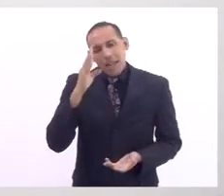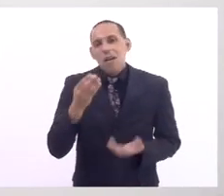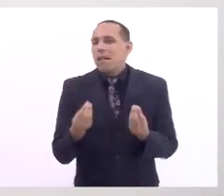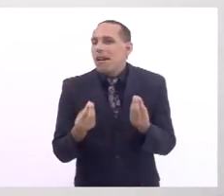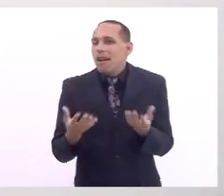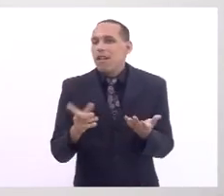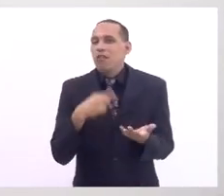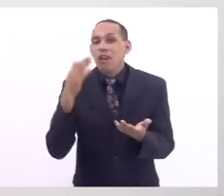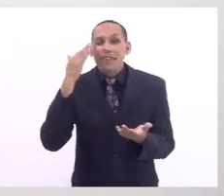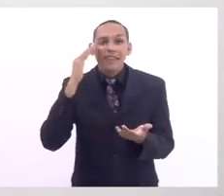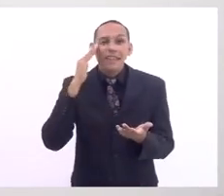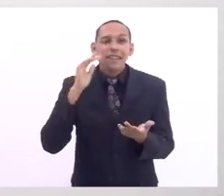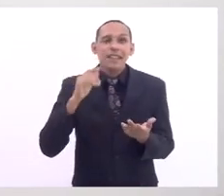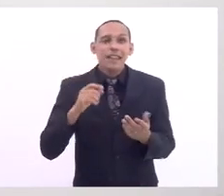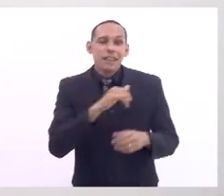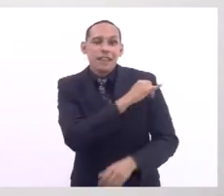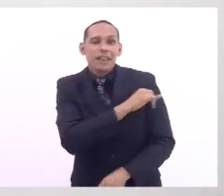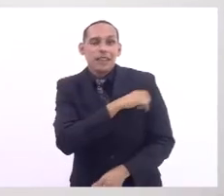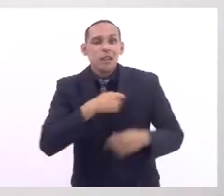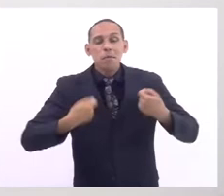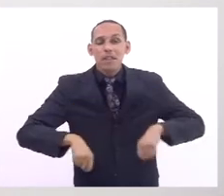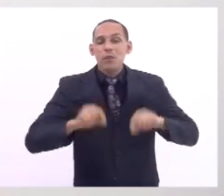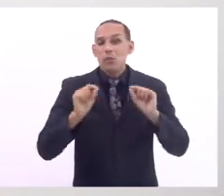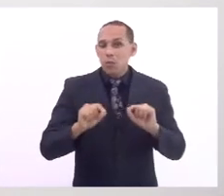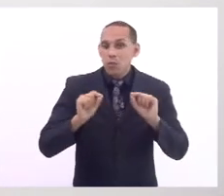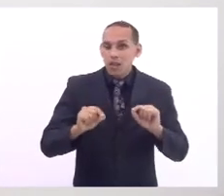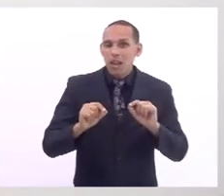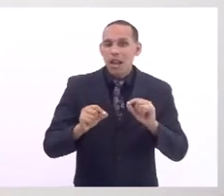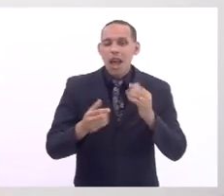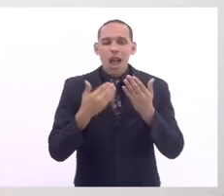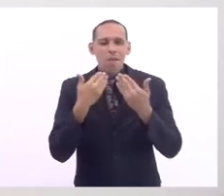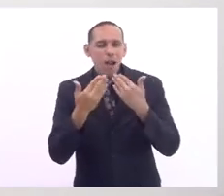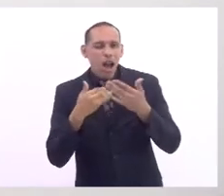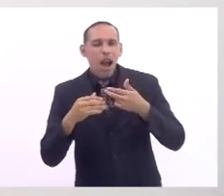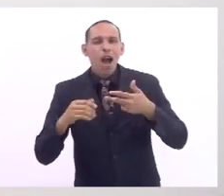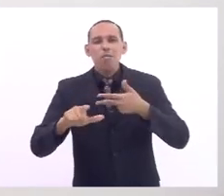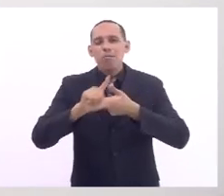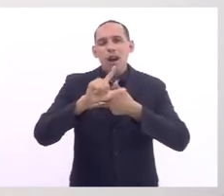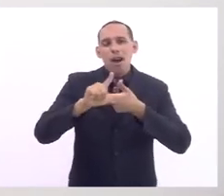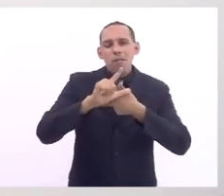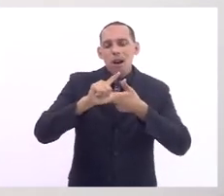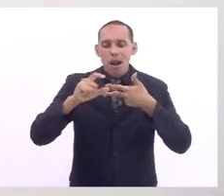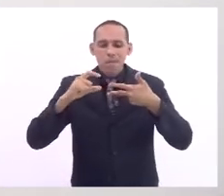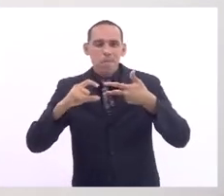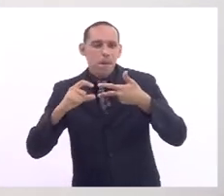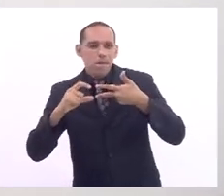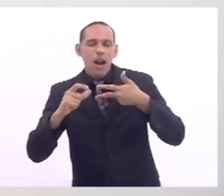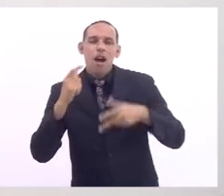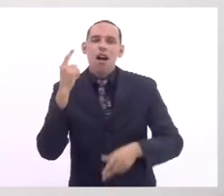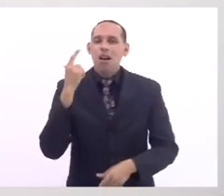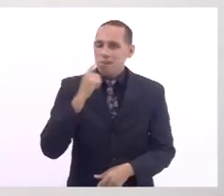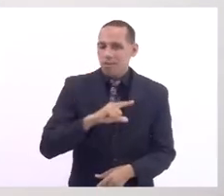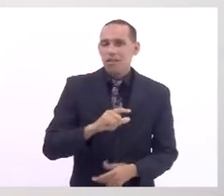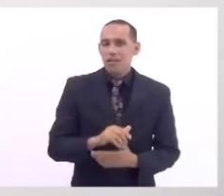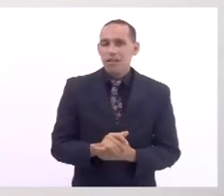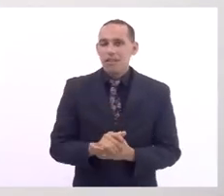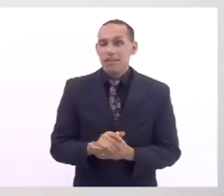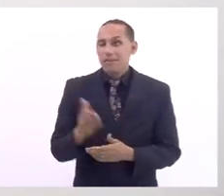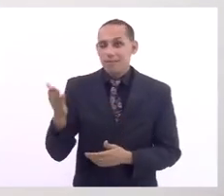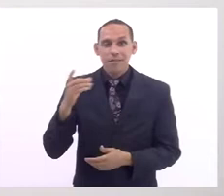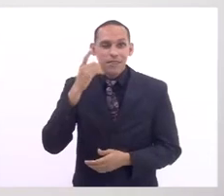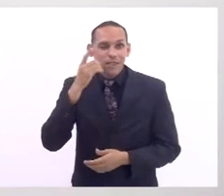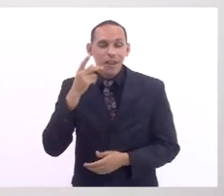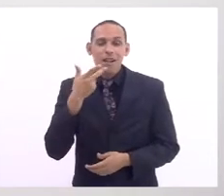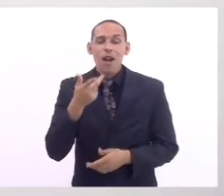conseguir entender as e para que a gente dialogue com o legislativo com o executivo e aí como o deputado